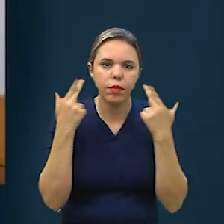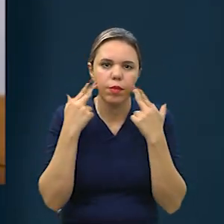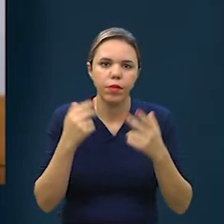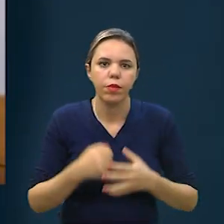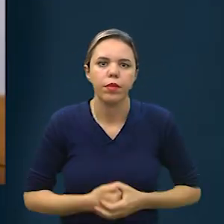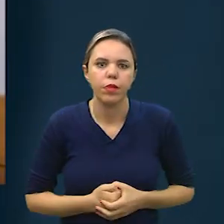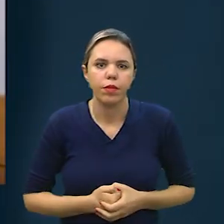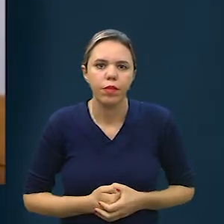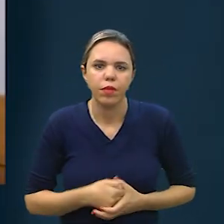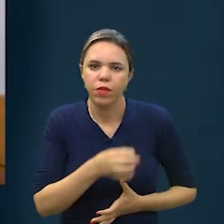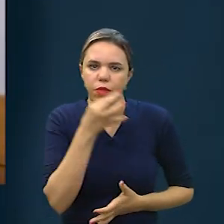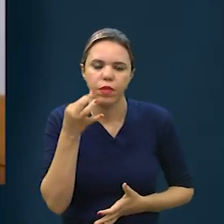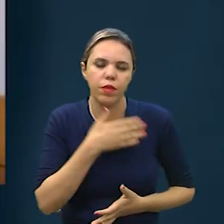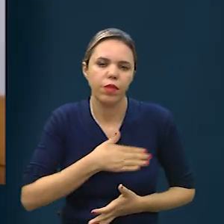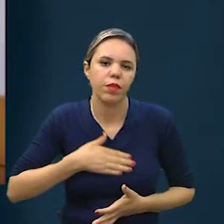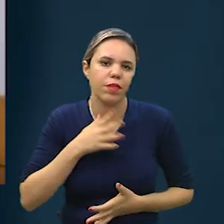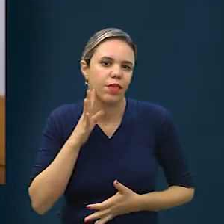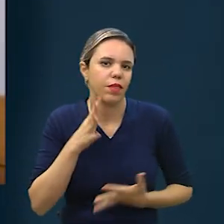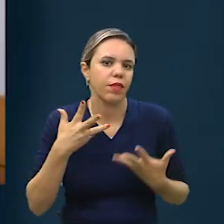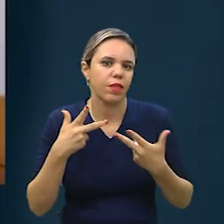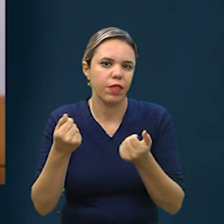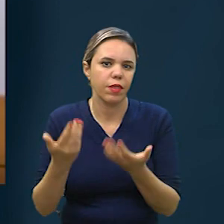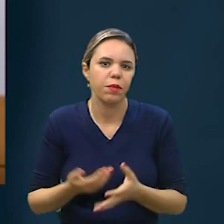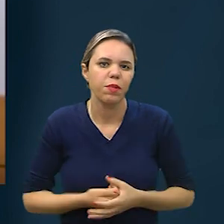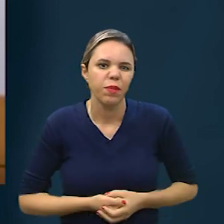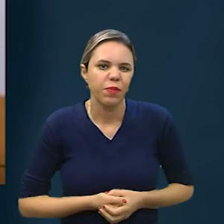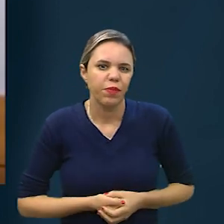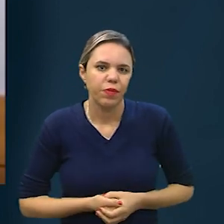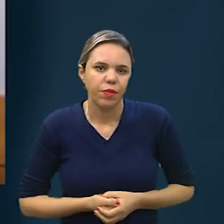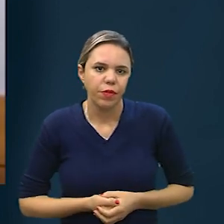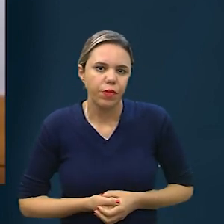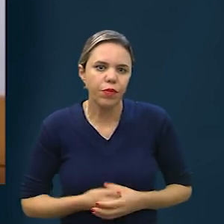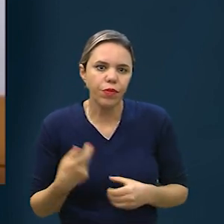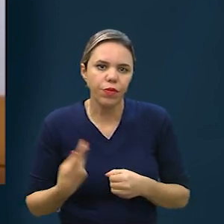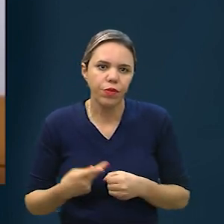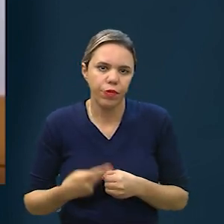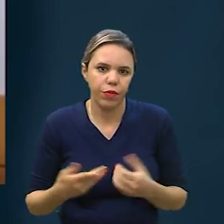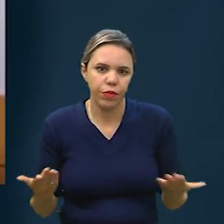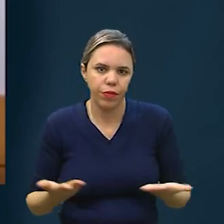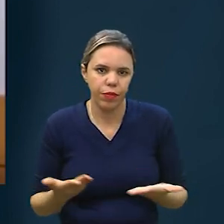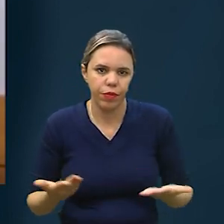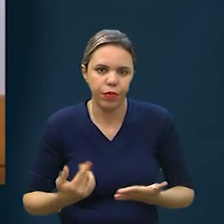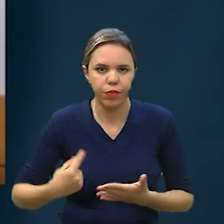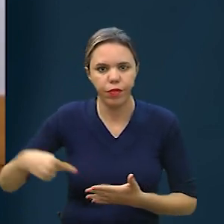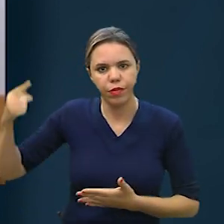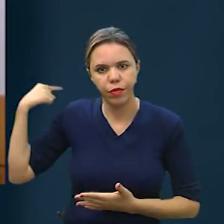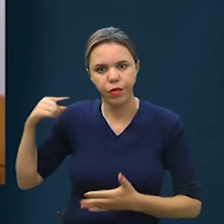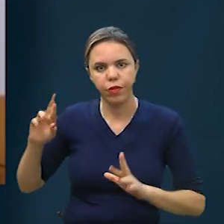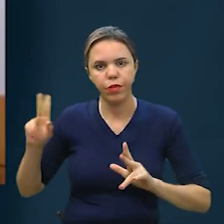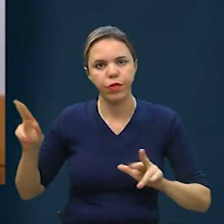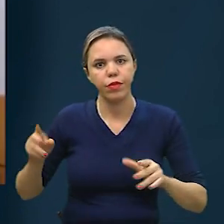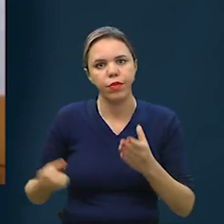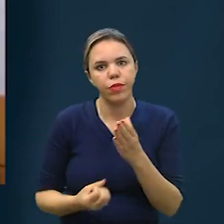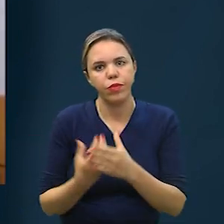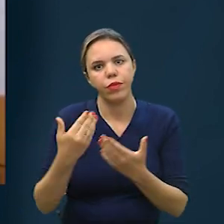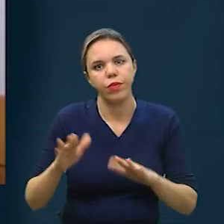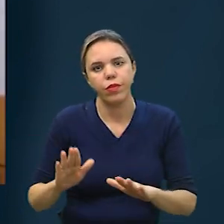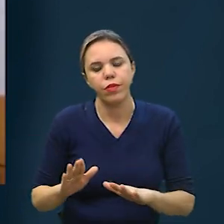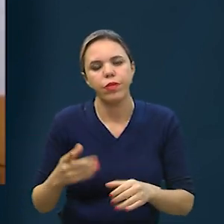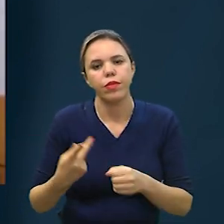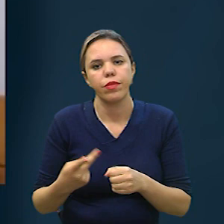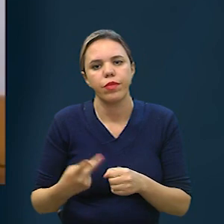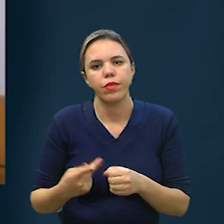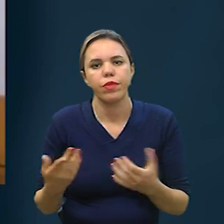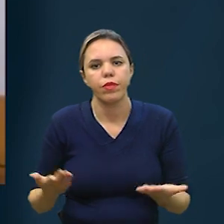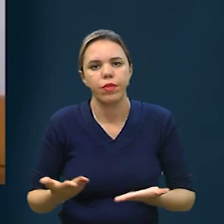natural. E está sendo fantástico, está sendo maravilhoso. Os produtos hoje, naquela época eu estava em lançamento com